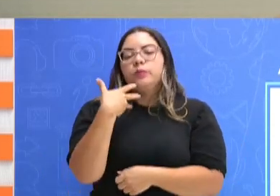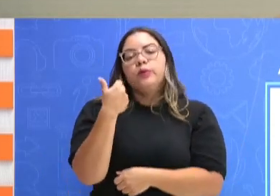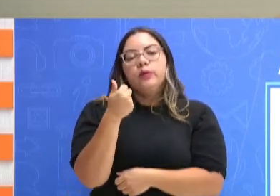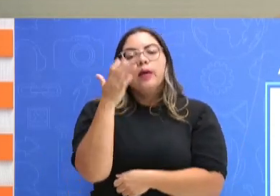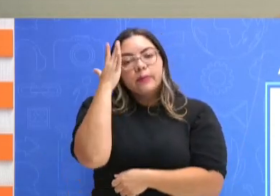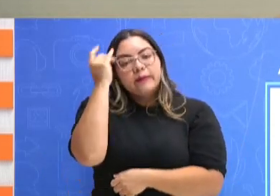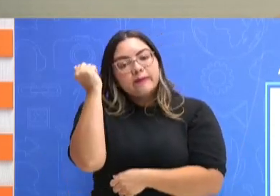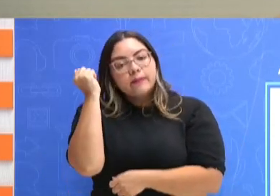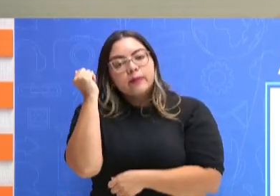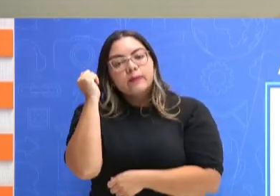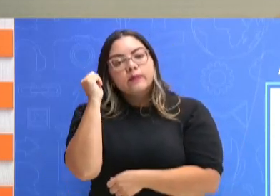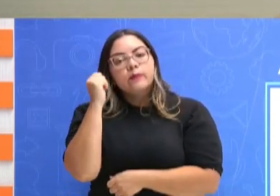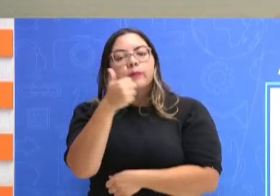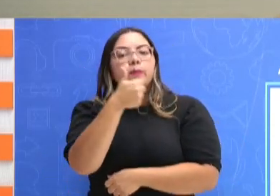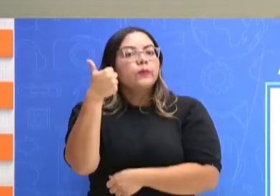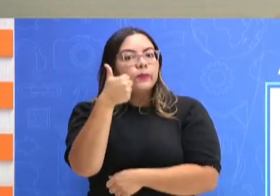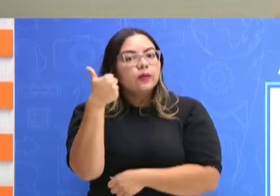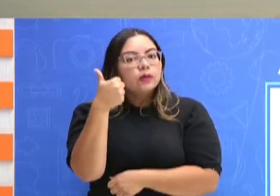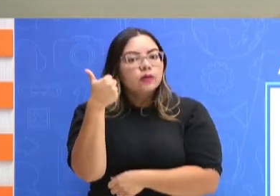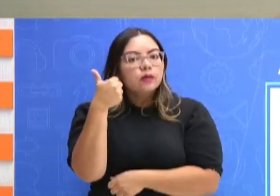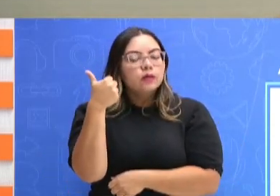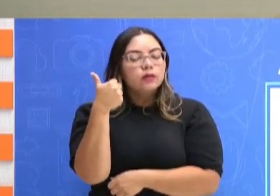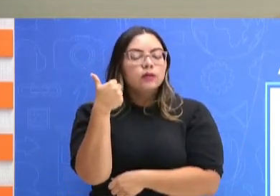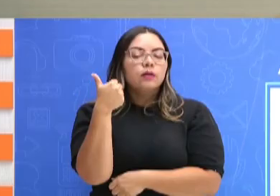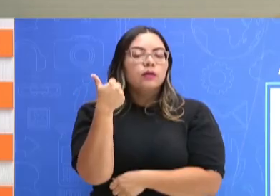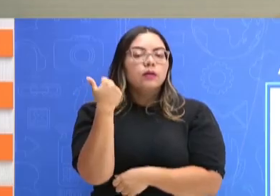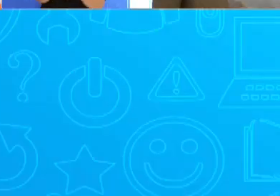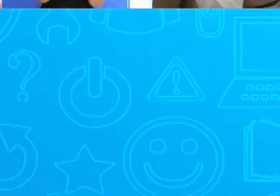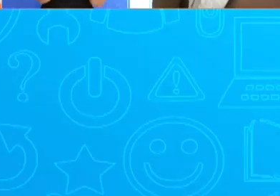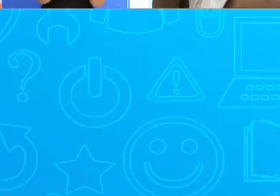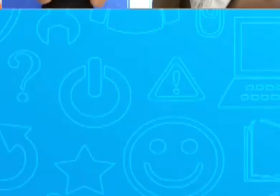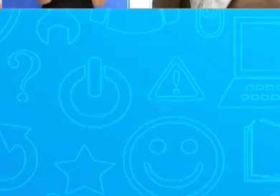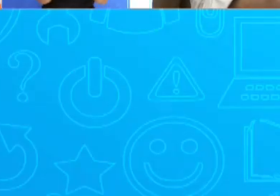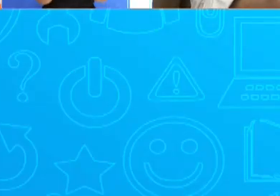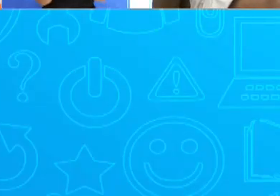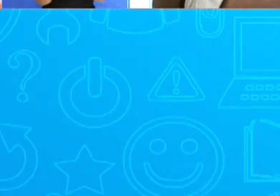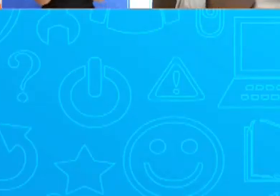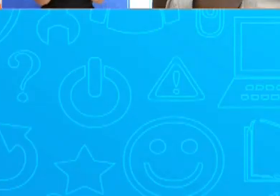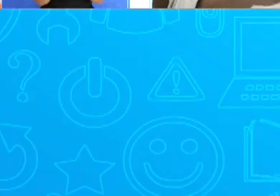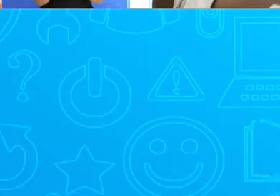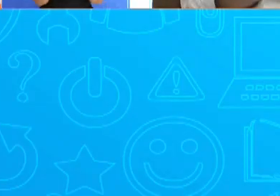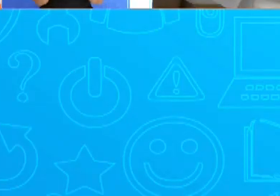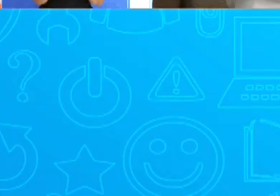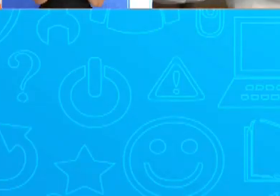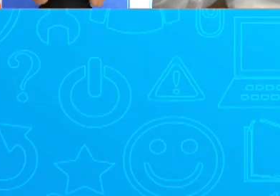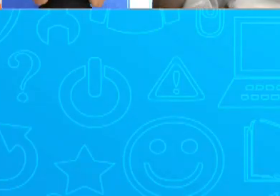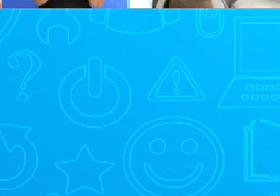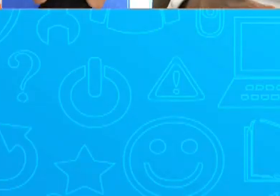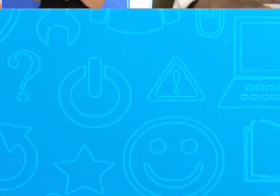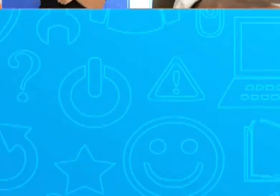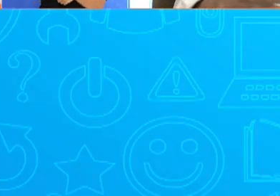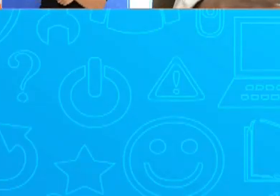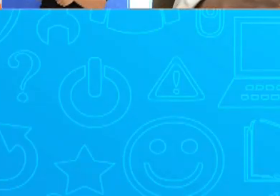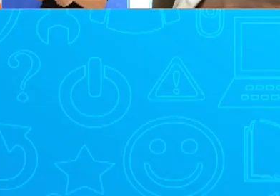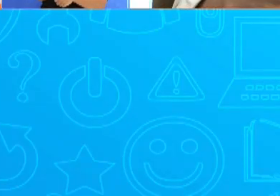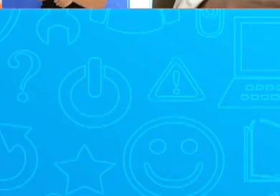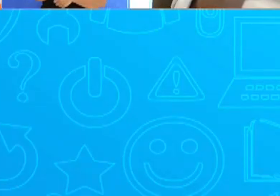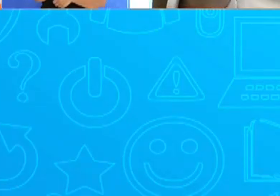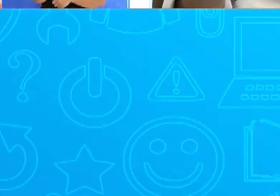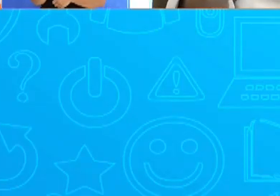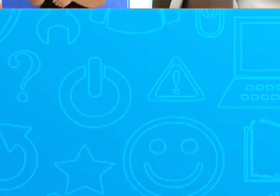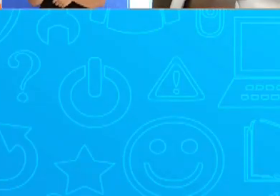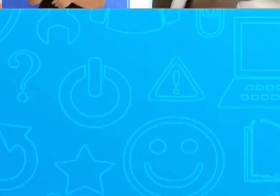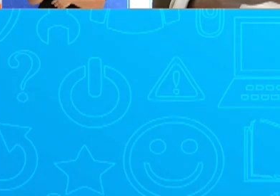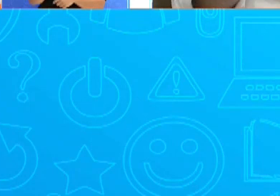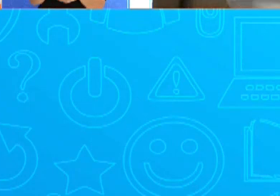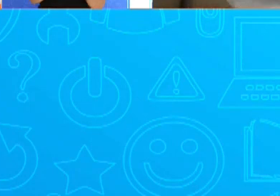Como nós sabemos que o primeiro atendimento tem que ser do profissional de saúde... Você passa pela triagem, pelo grupo de enfermagem,